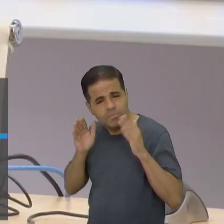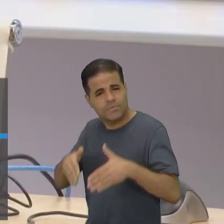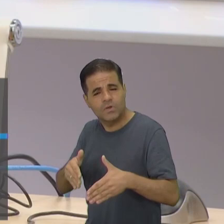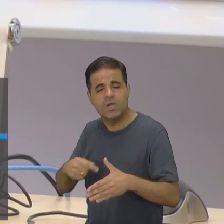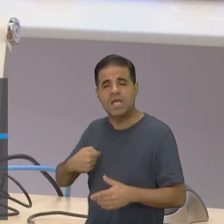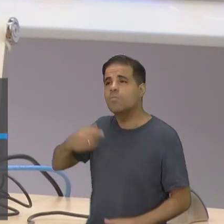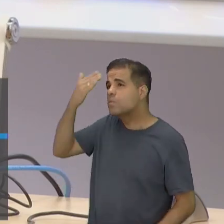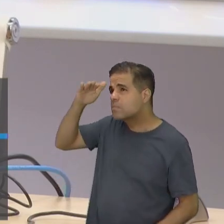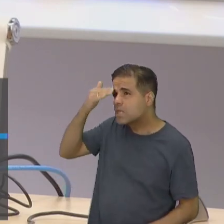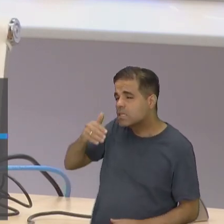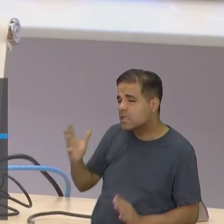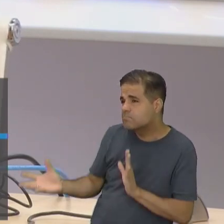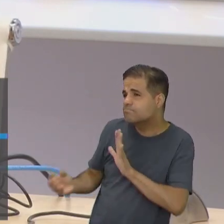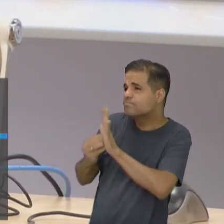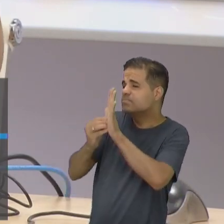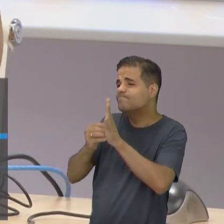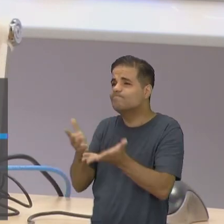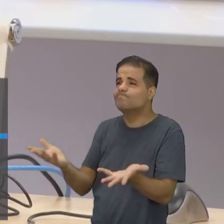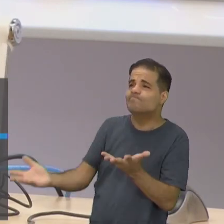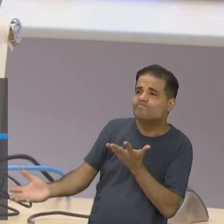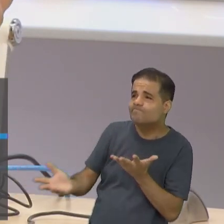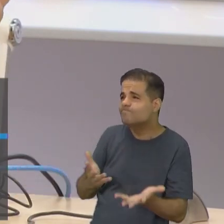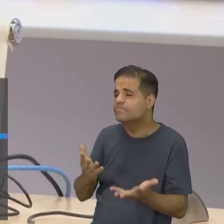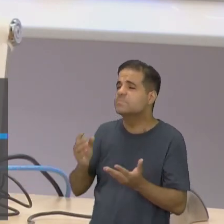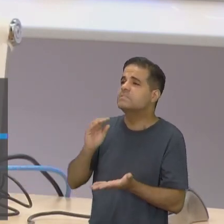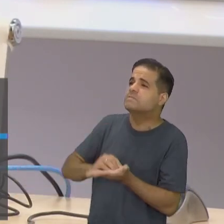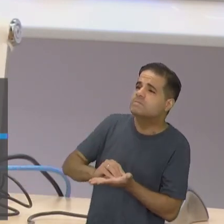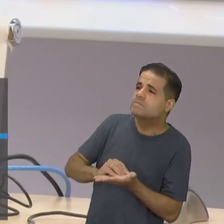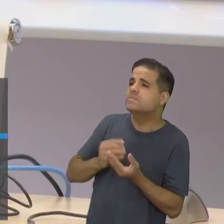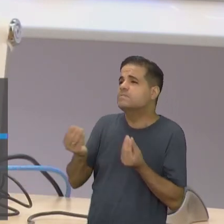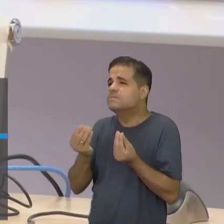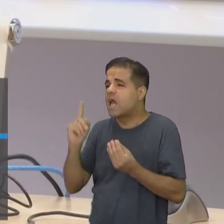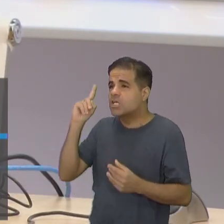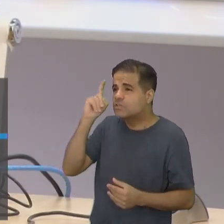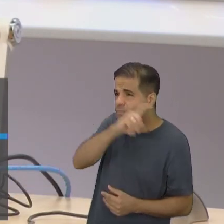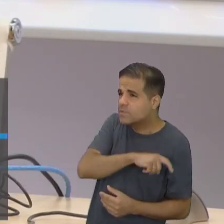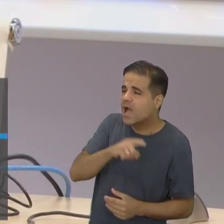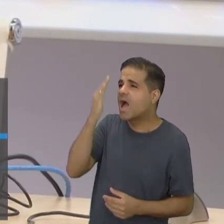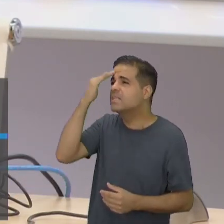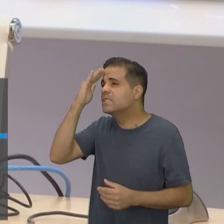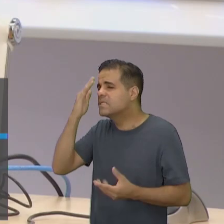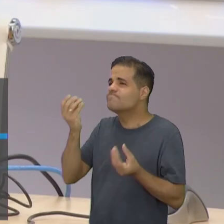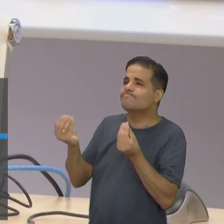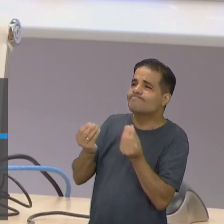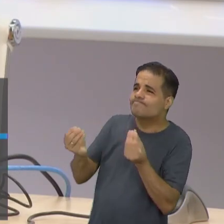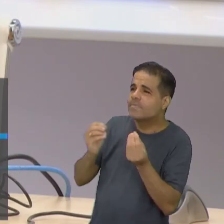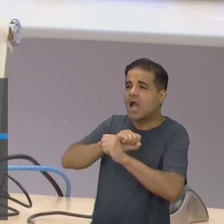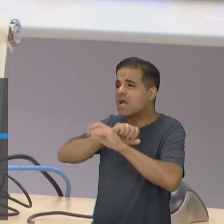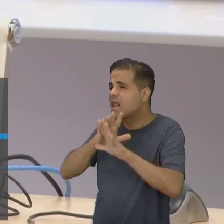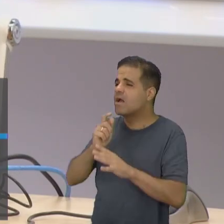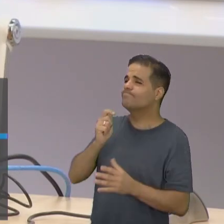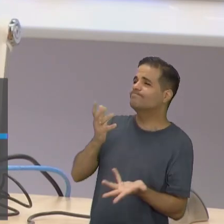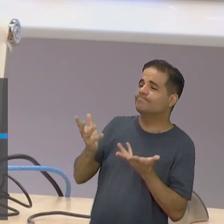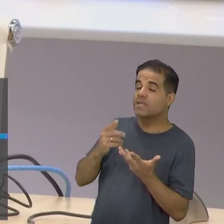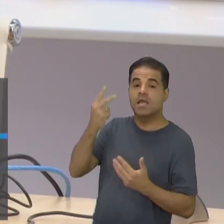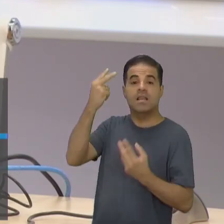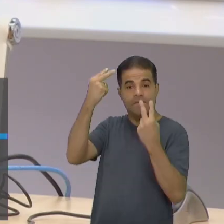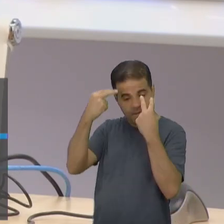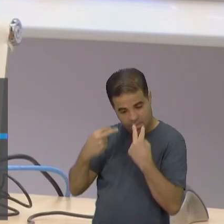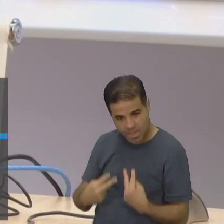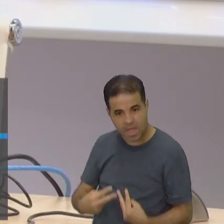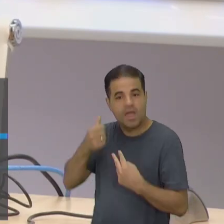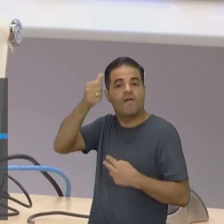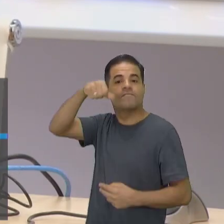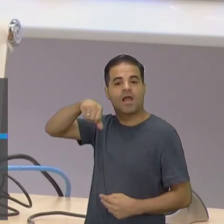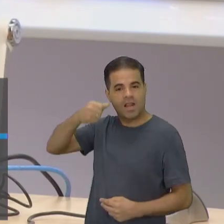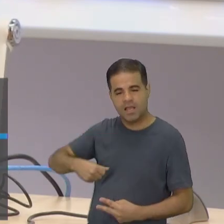consegui entender esse ponto? Não, esse ponto ficou com alguma dificuldade de entendimento. Ele consegue se enxergar também,